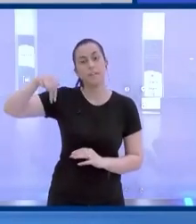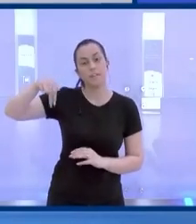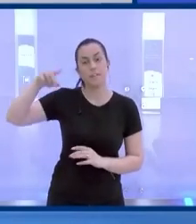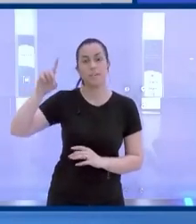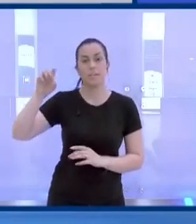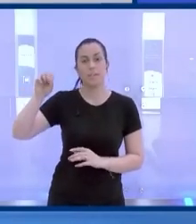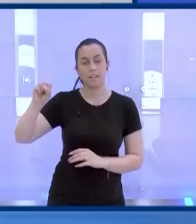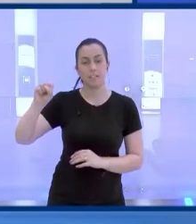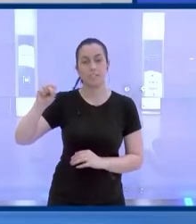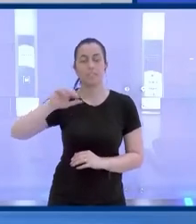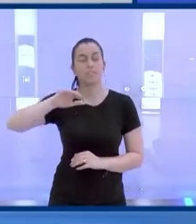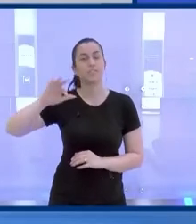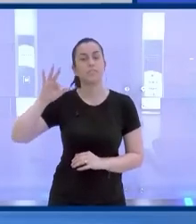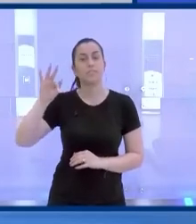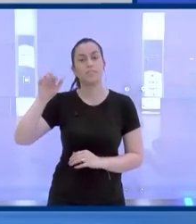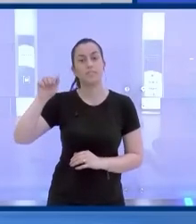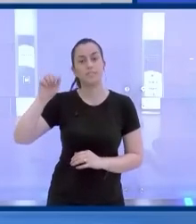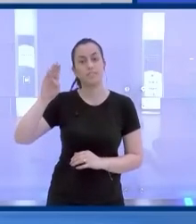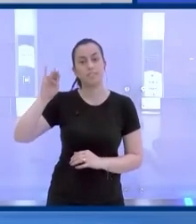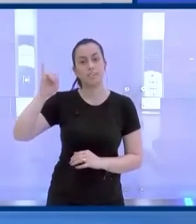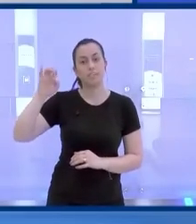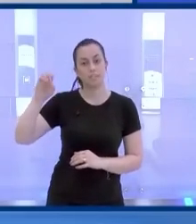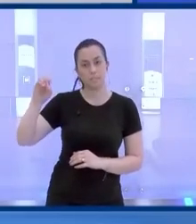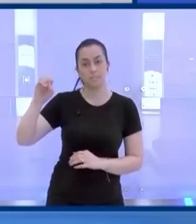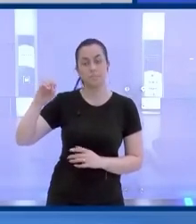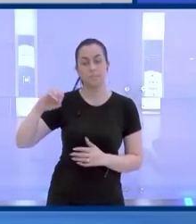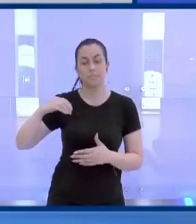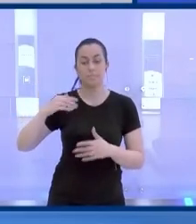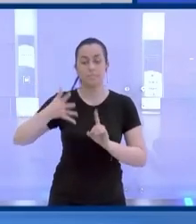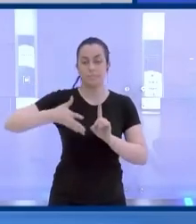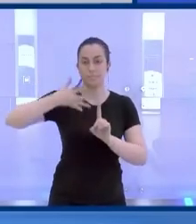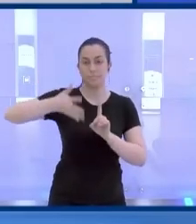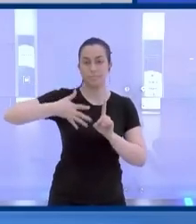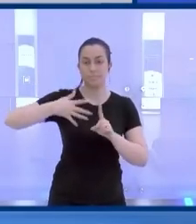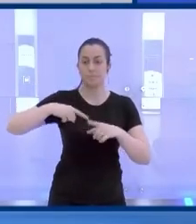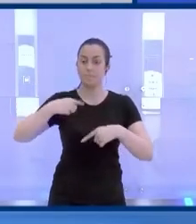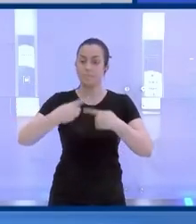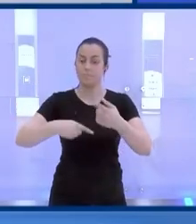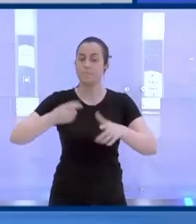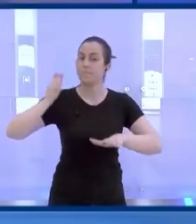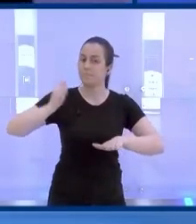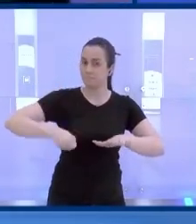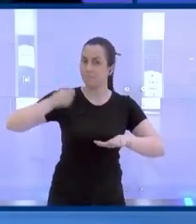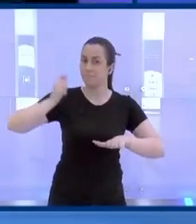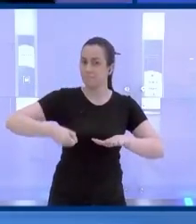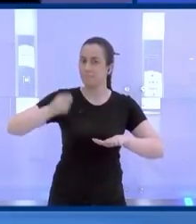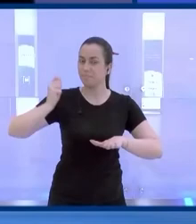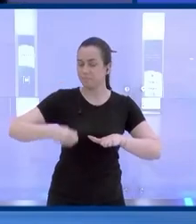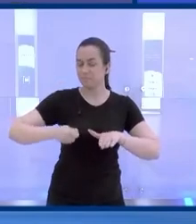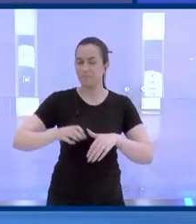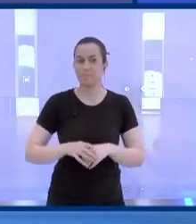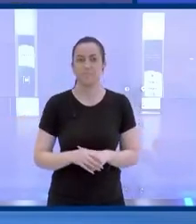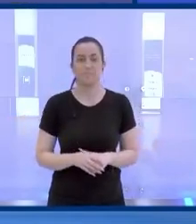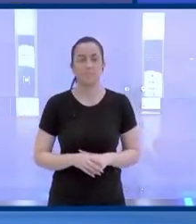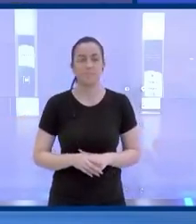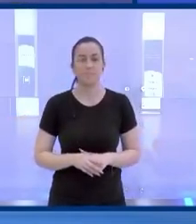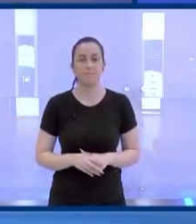Abraão. Ele fará o seu discurso e depois a batida de martelo.